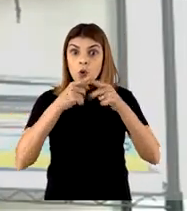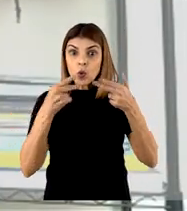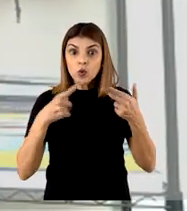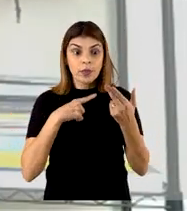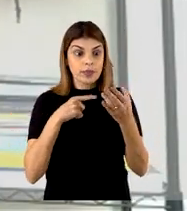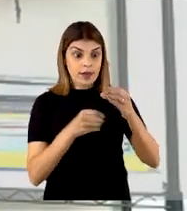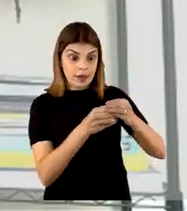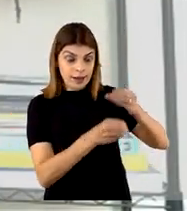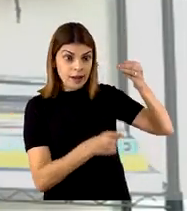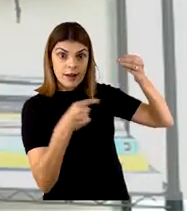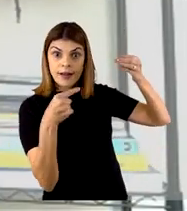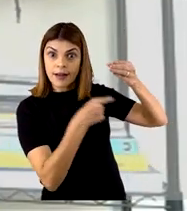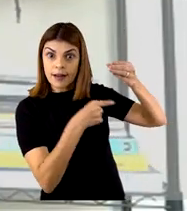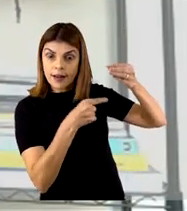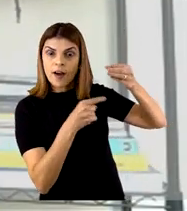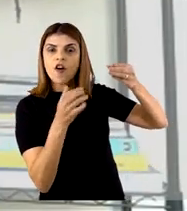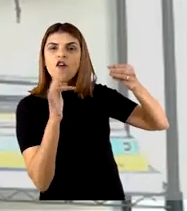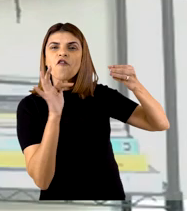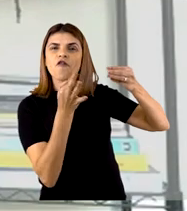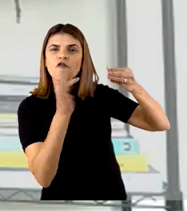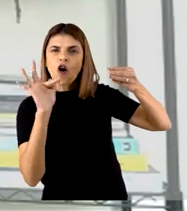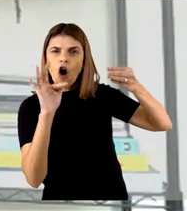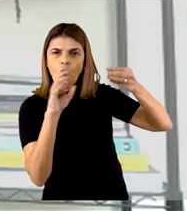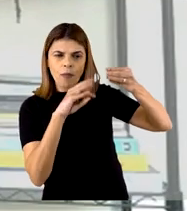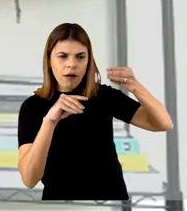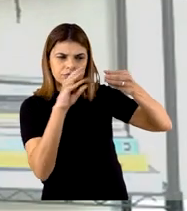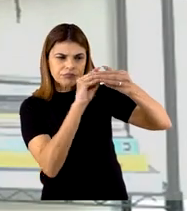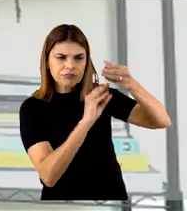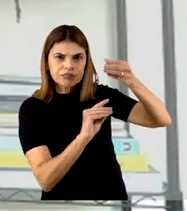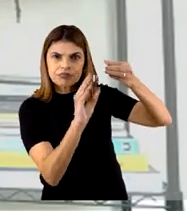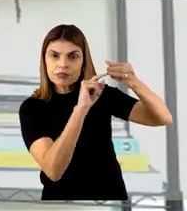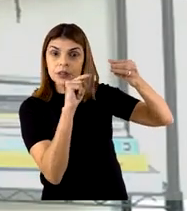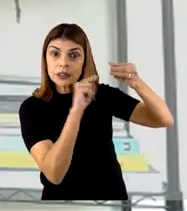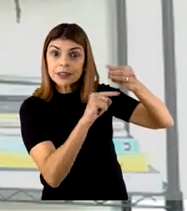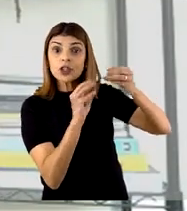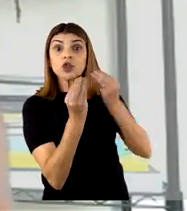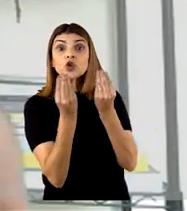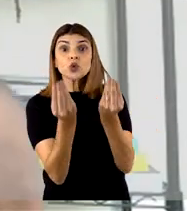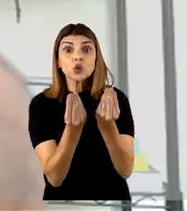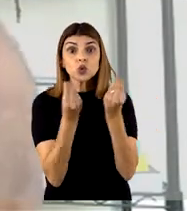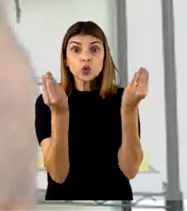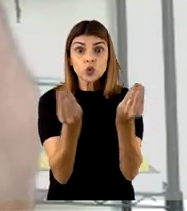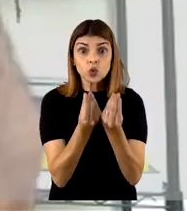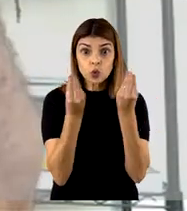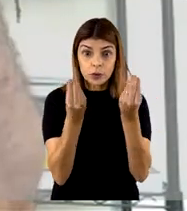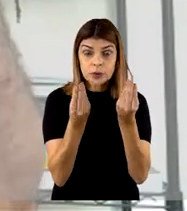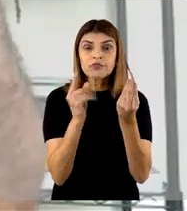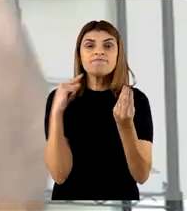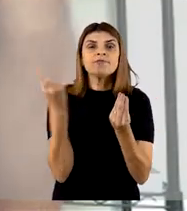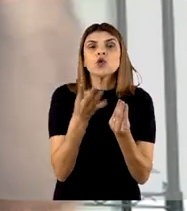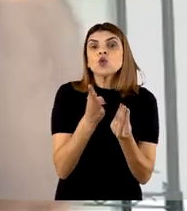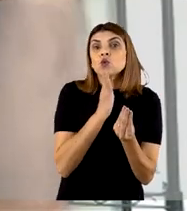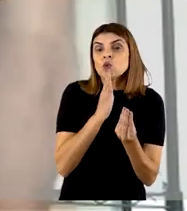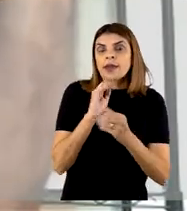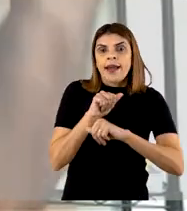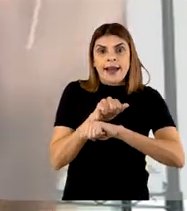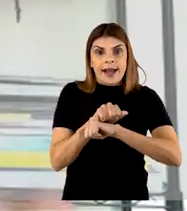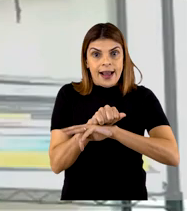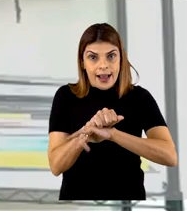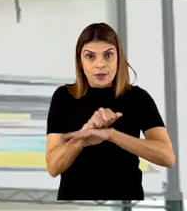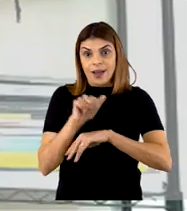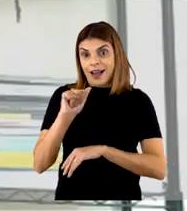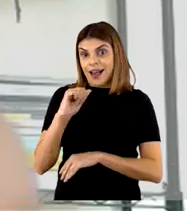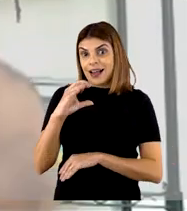contém na sua formulação, na sua composição, uma substância que a gente conhece como